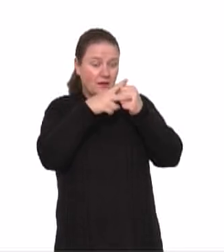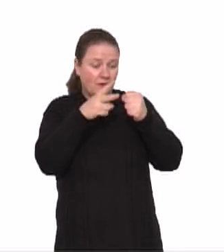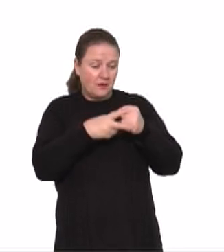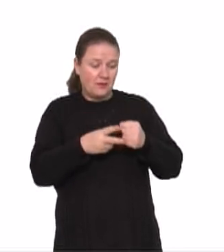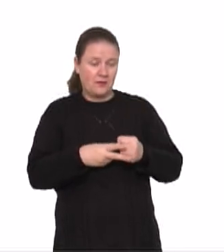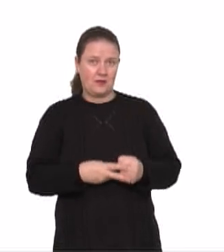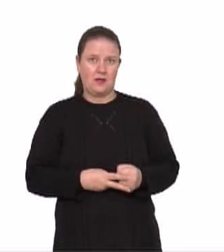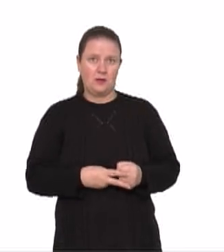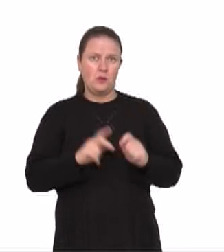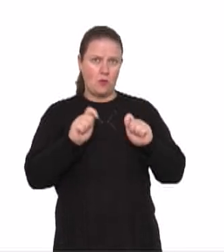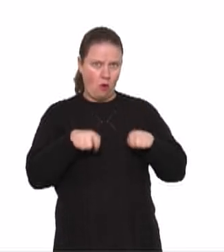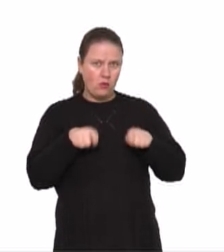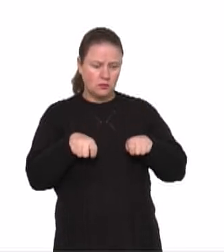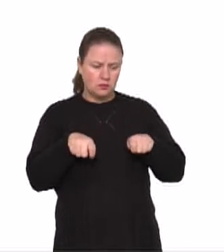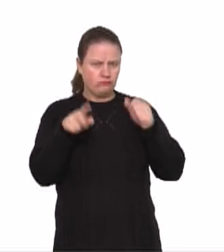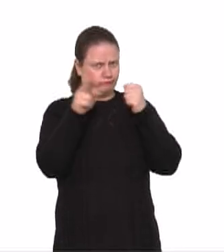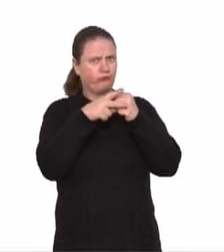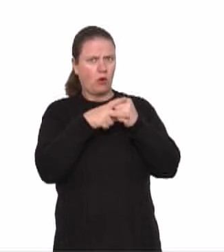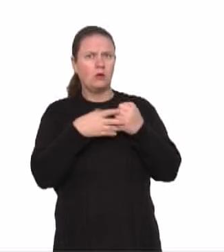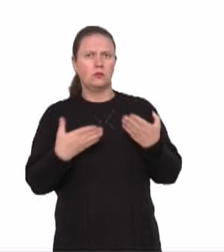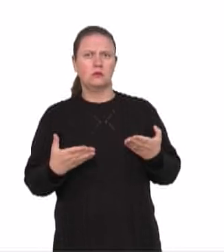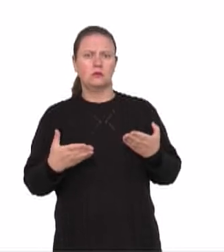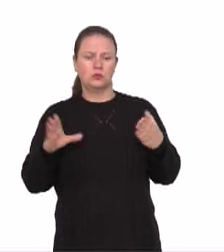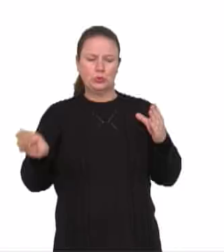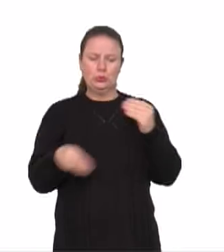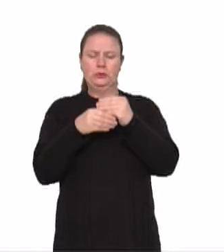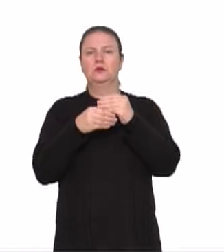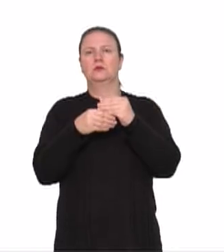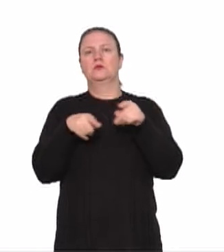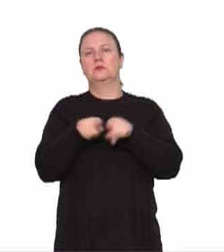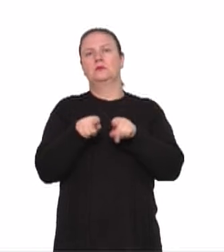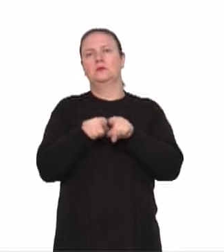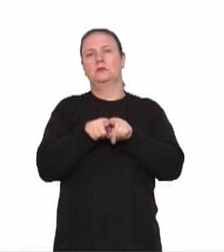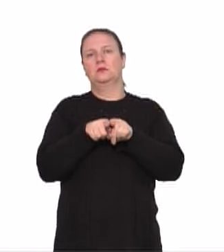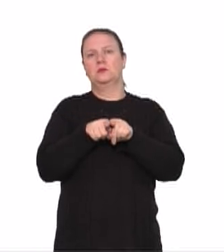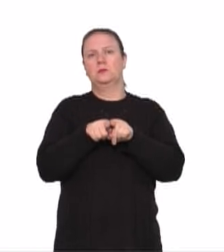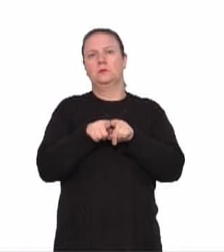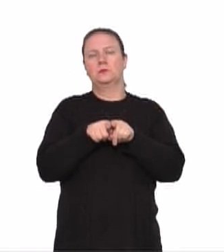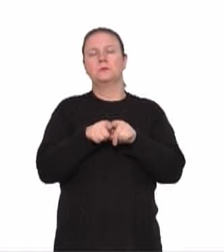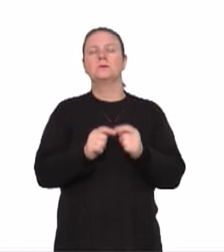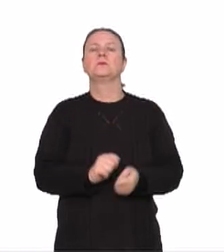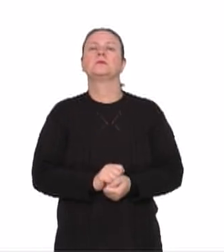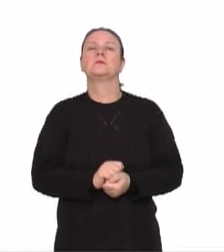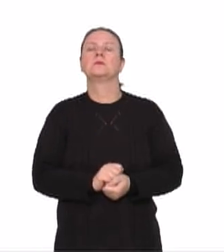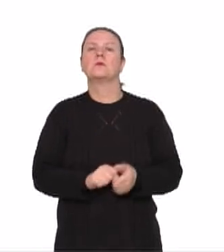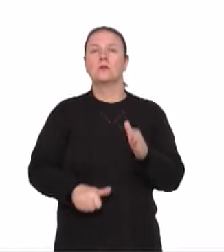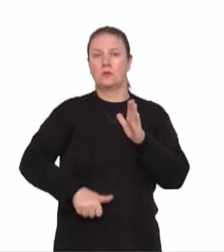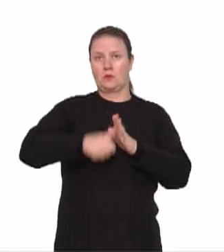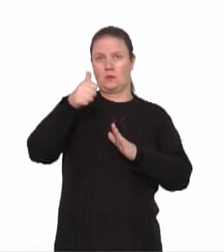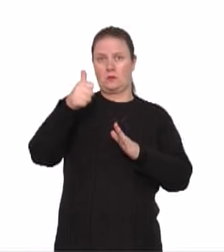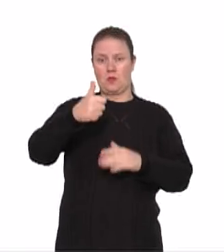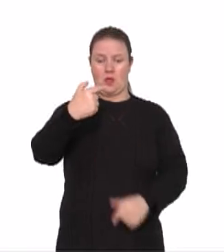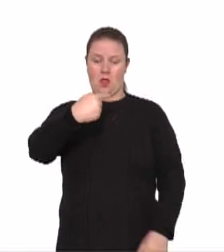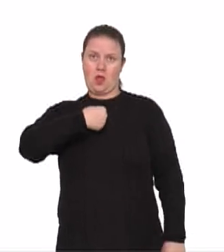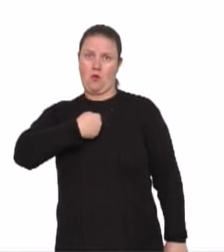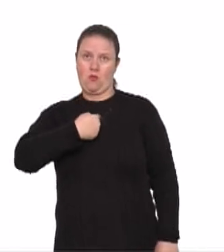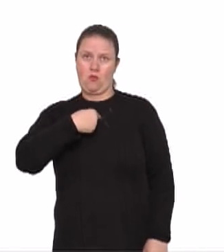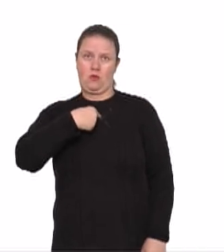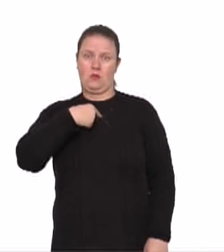Eu solicito, tu solicitas, ele solicita. Então eu tenho aqui que solicitar é um verbo da primeira conjugação, né, porque termina em